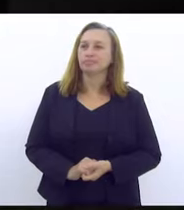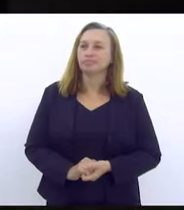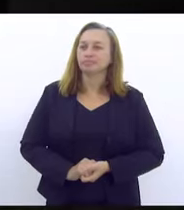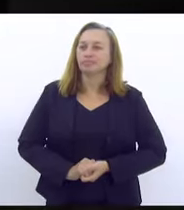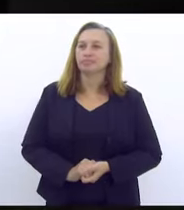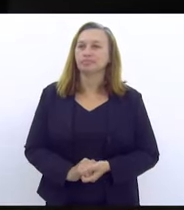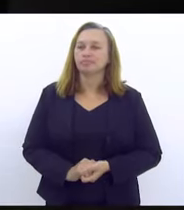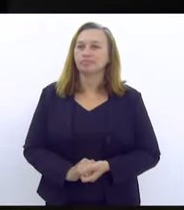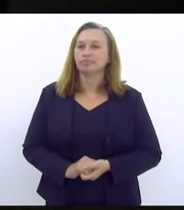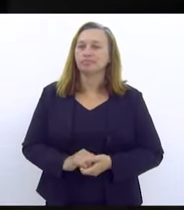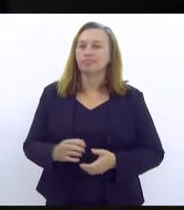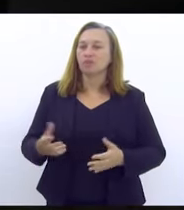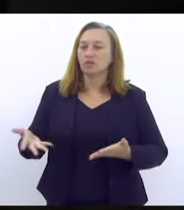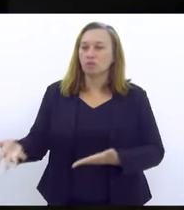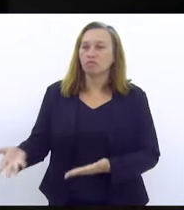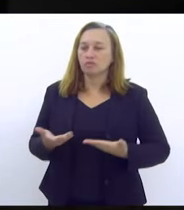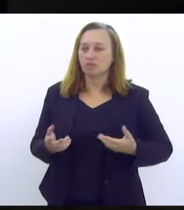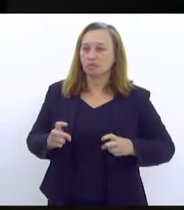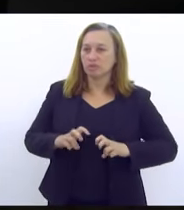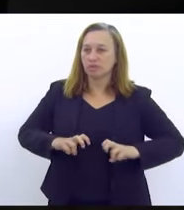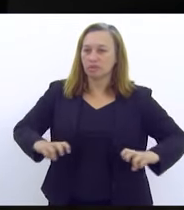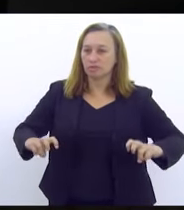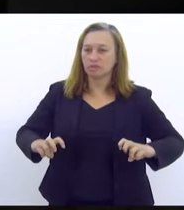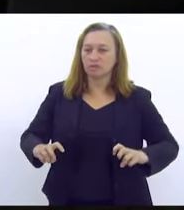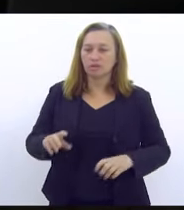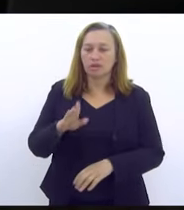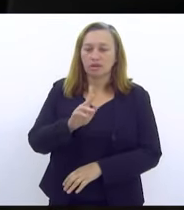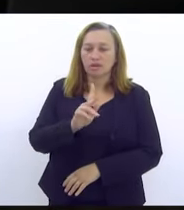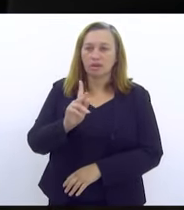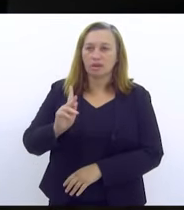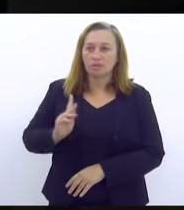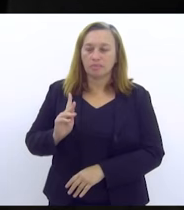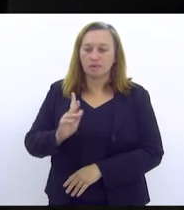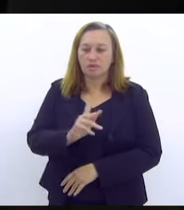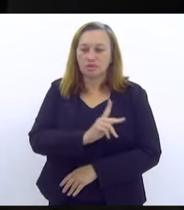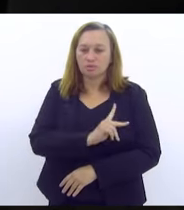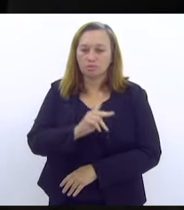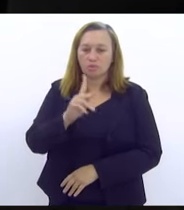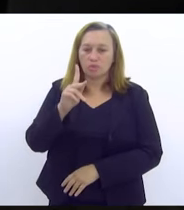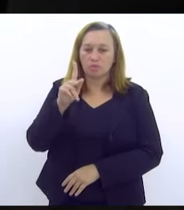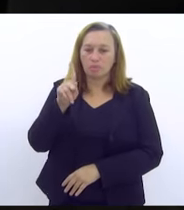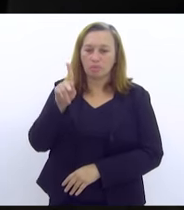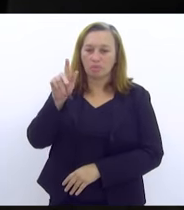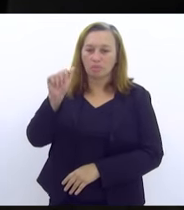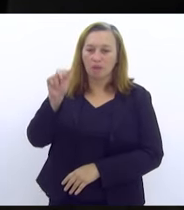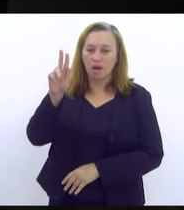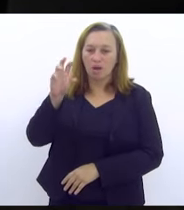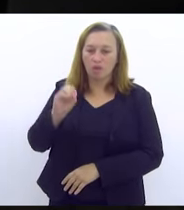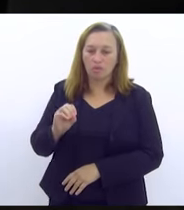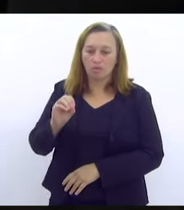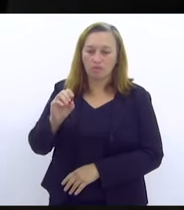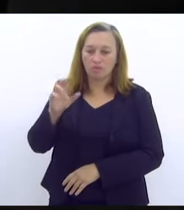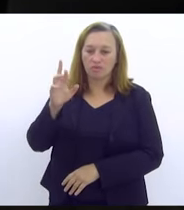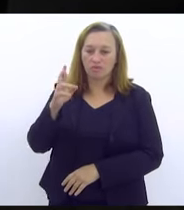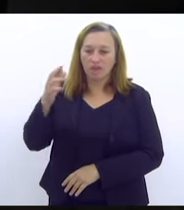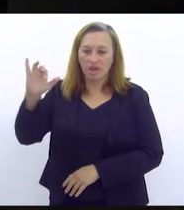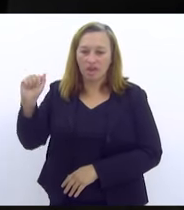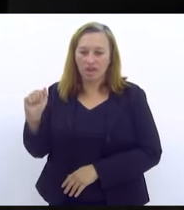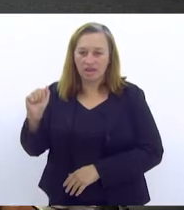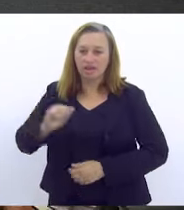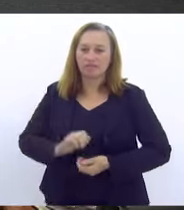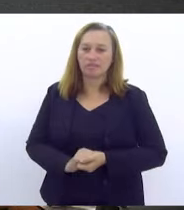Convido para compor a mesa o Bispo Paulo Ferreira, que é bispo da nossa querida e amada Igreja Universal do Reino de Deus.